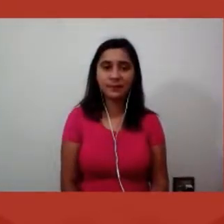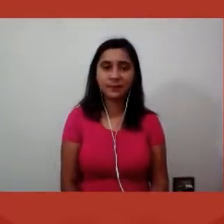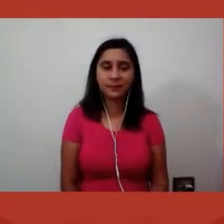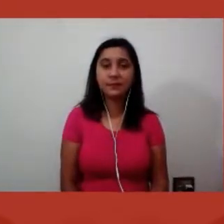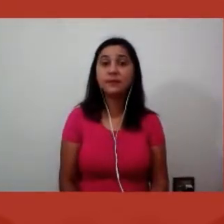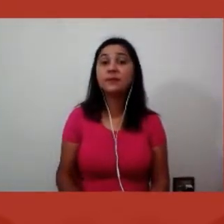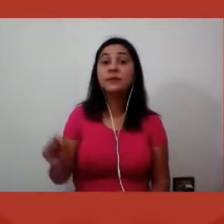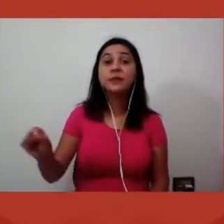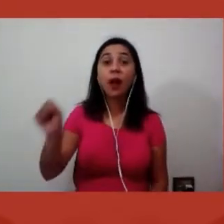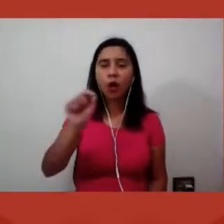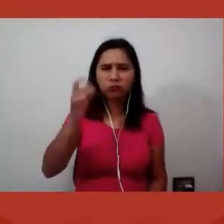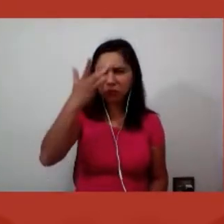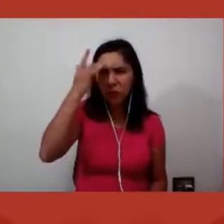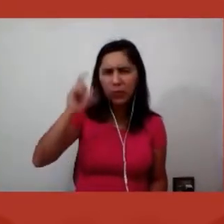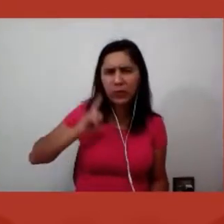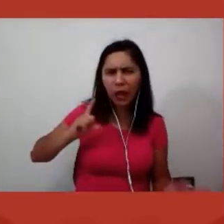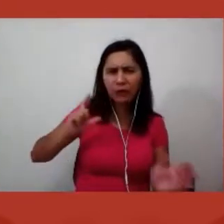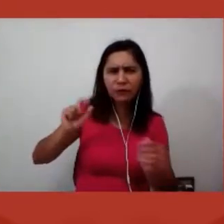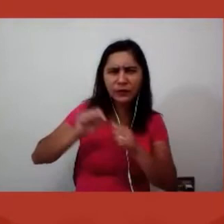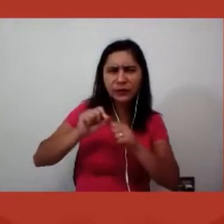Alguém está fazendo isso?